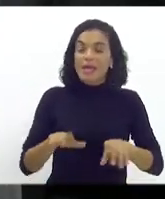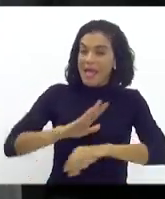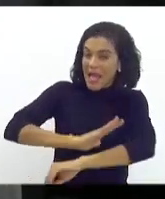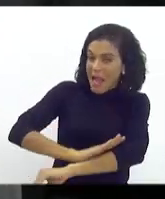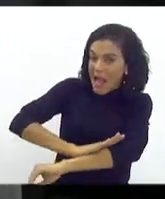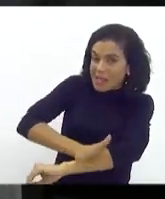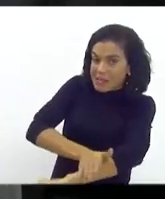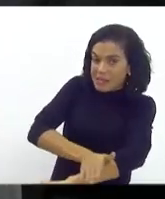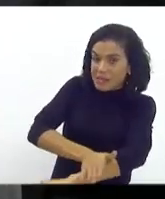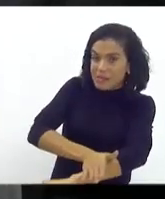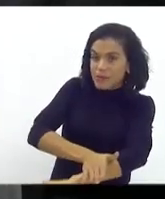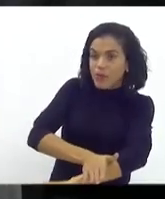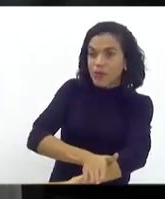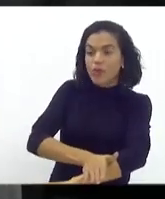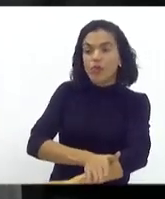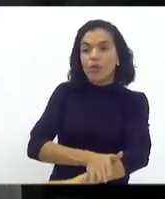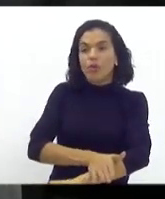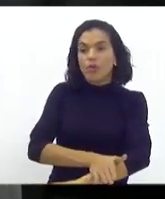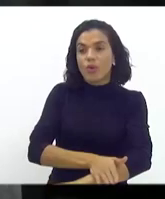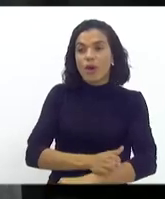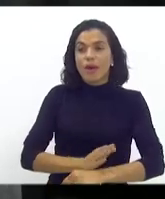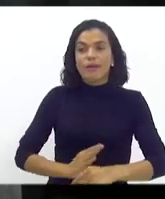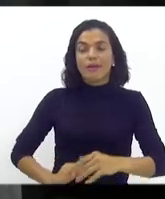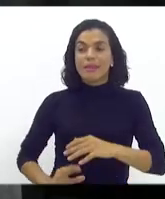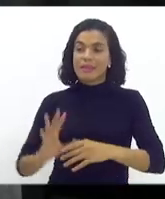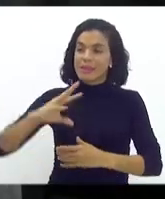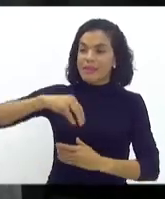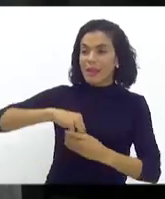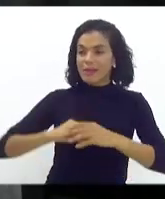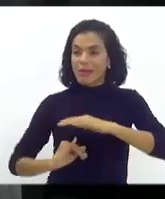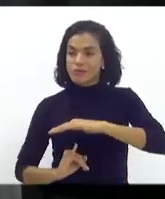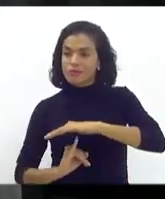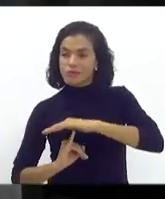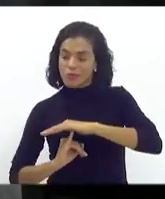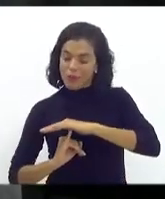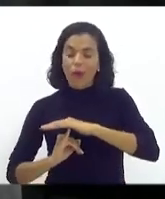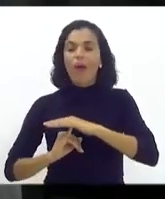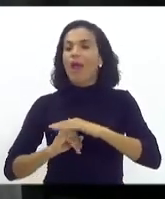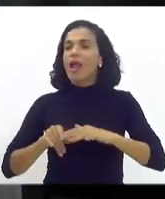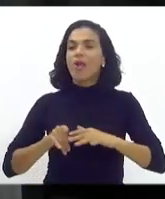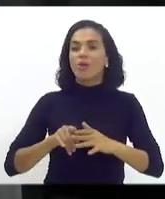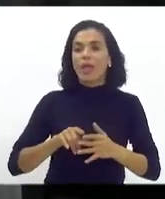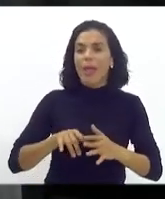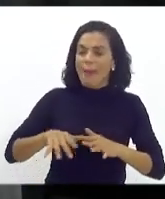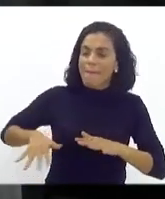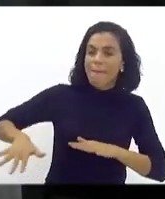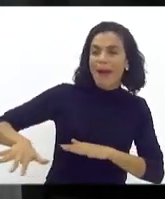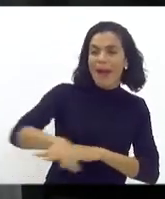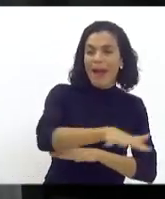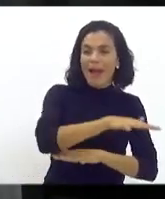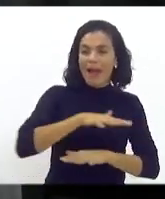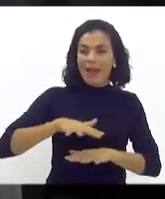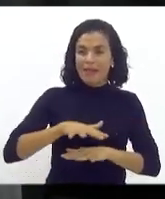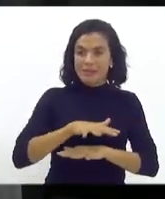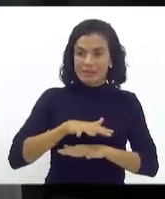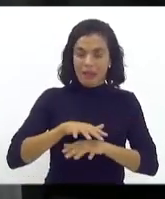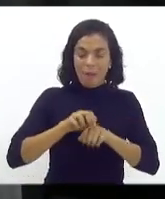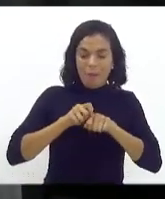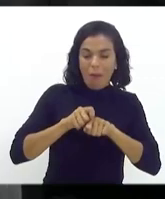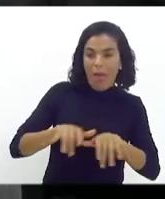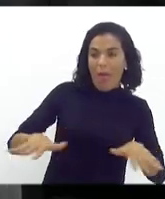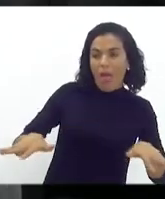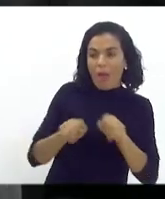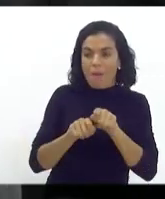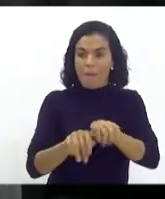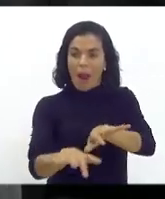racismo institucionalizado ele permeia As instituições brasileiras contamina